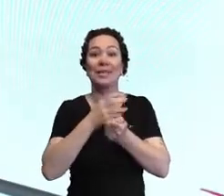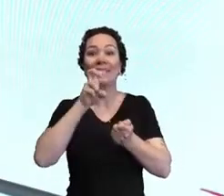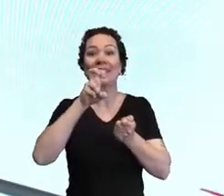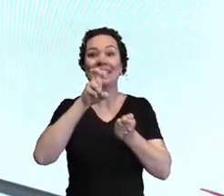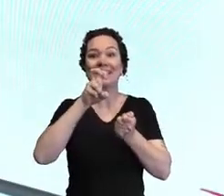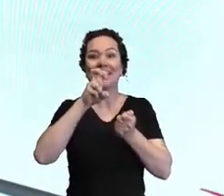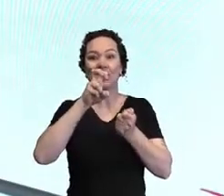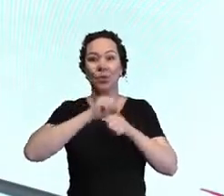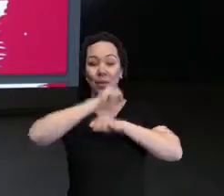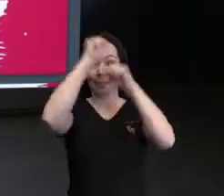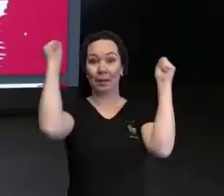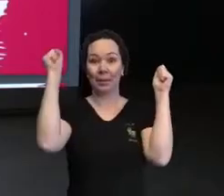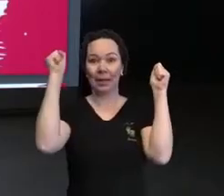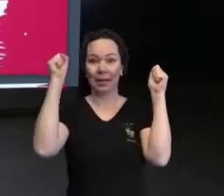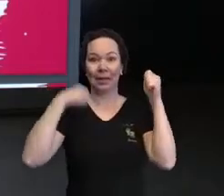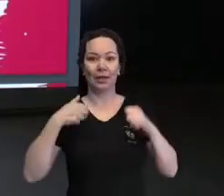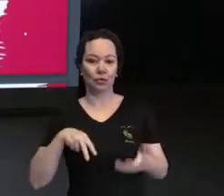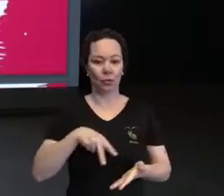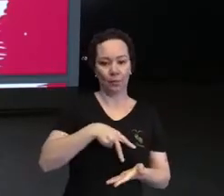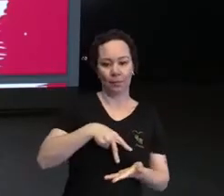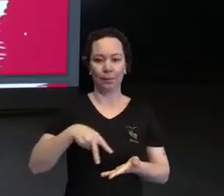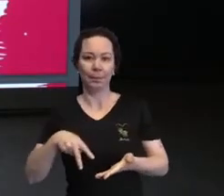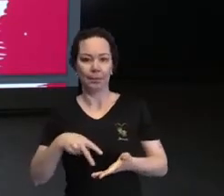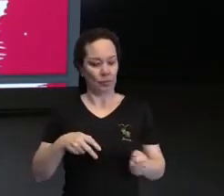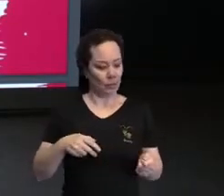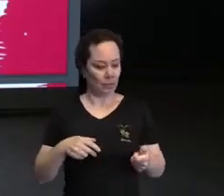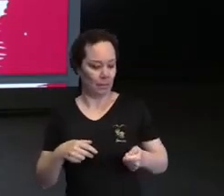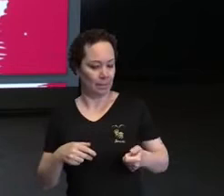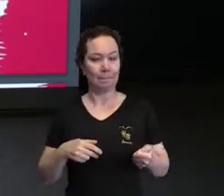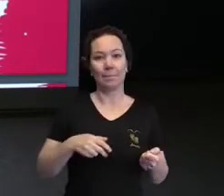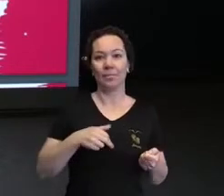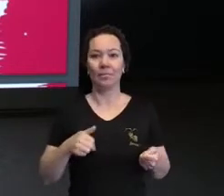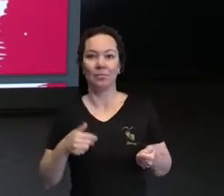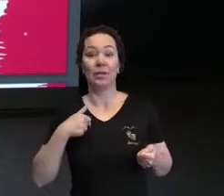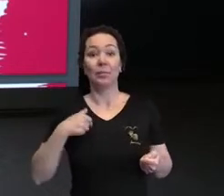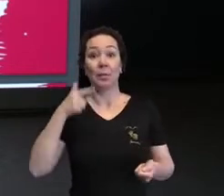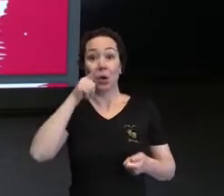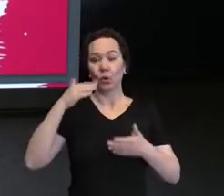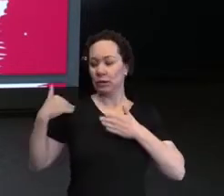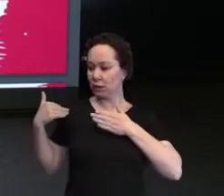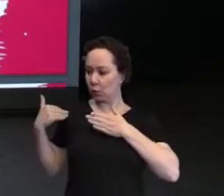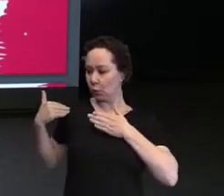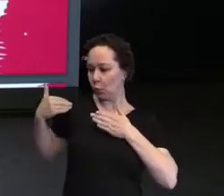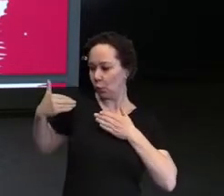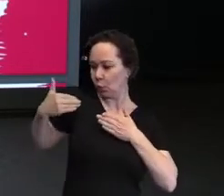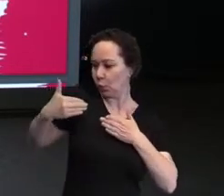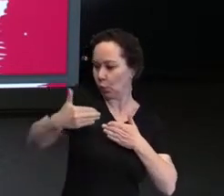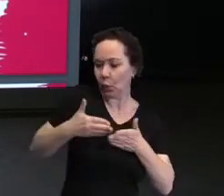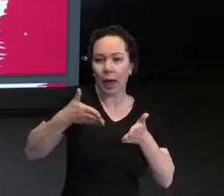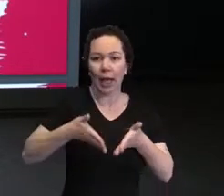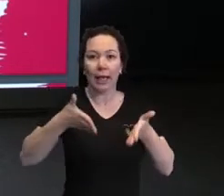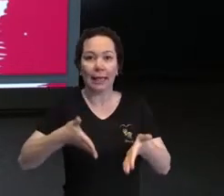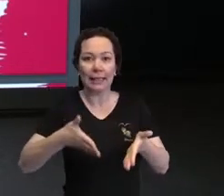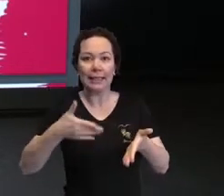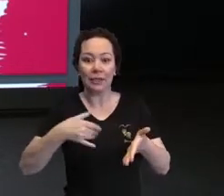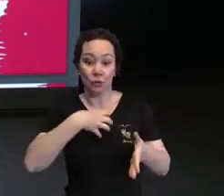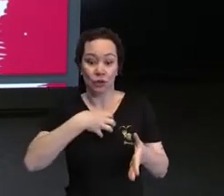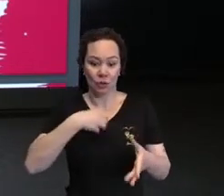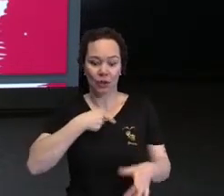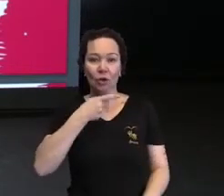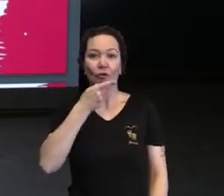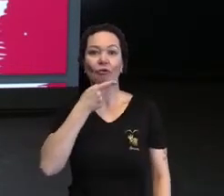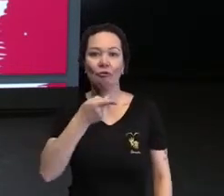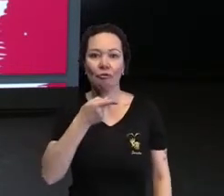5 horas da manhã eu não paro de me balançar e a trajetória para eu estar hoje aqui para eu falar da forma que eu